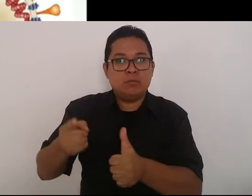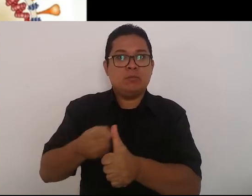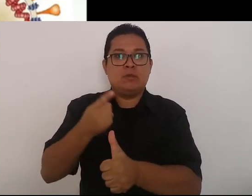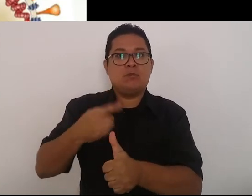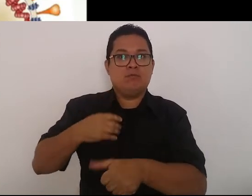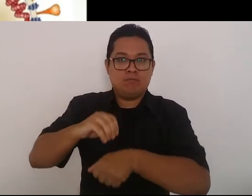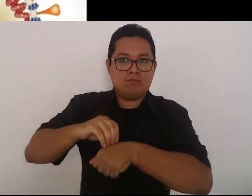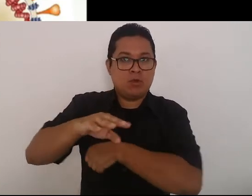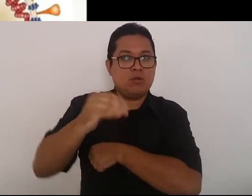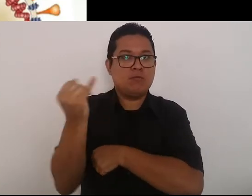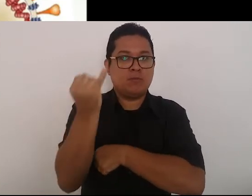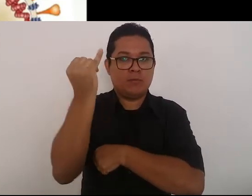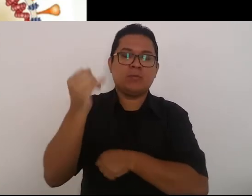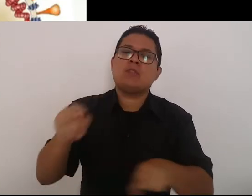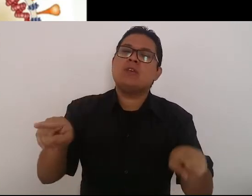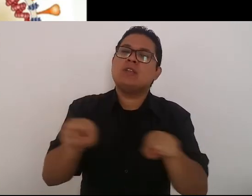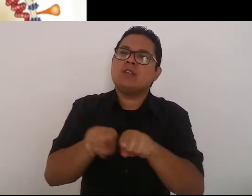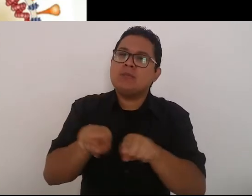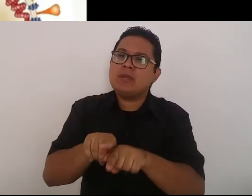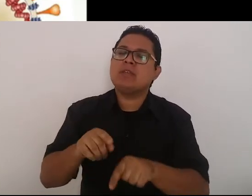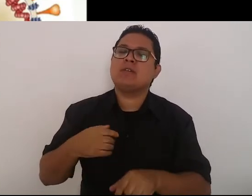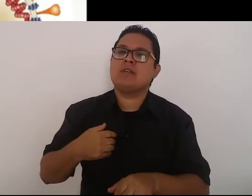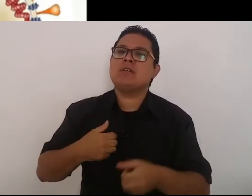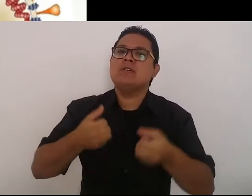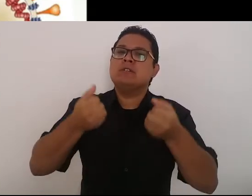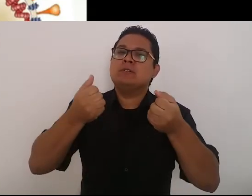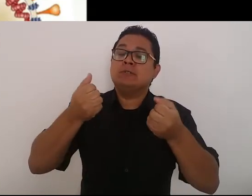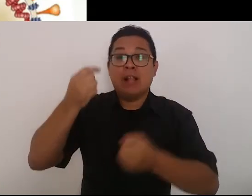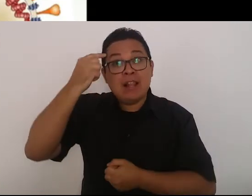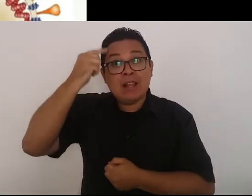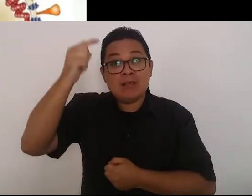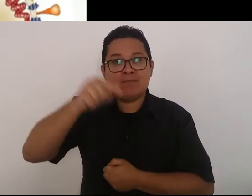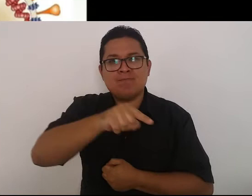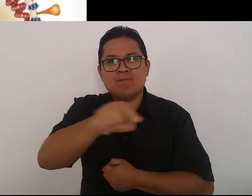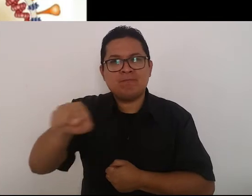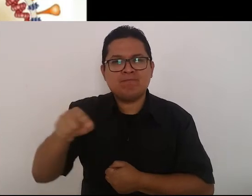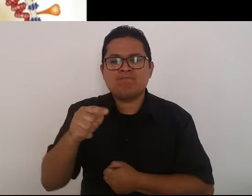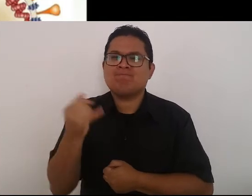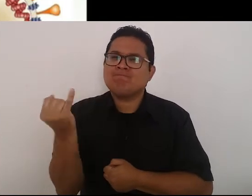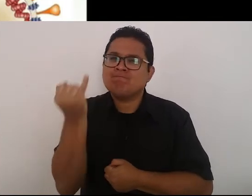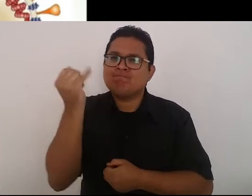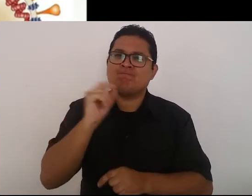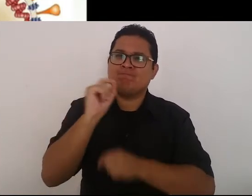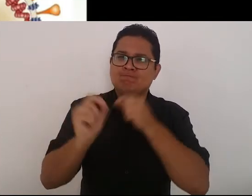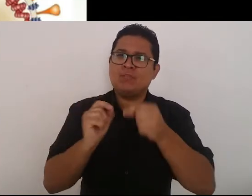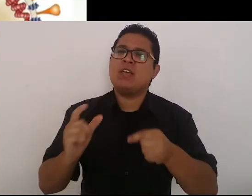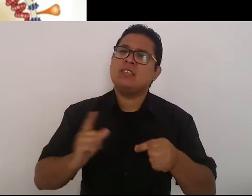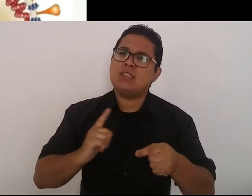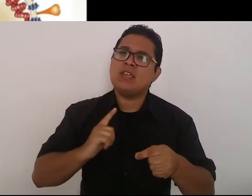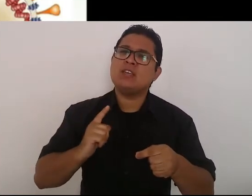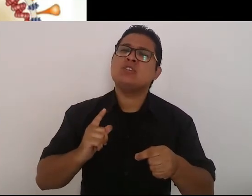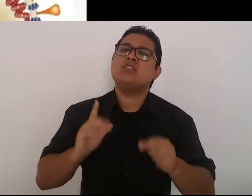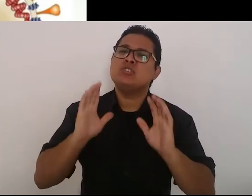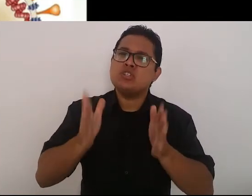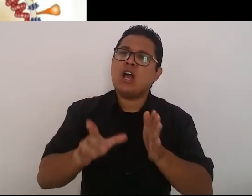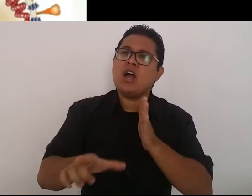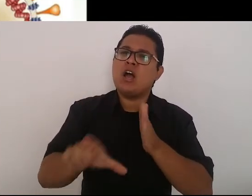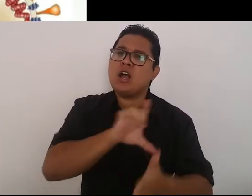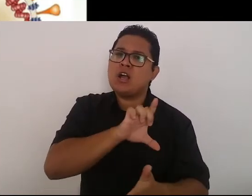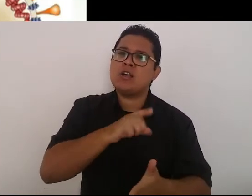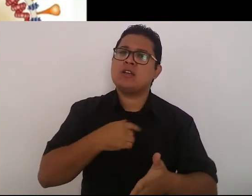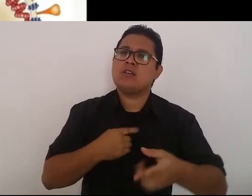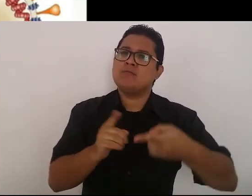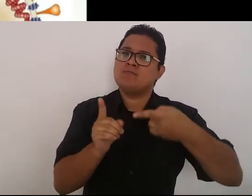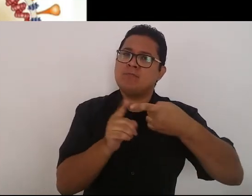comentário aqui. O segundo comentário é que tem as outras duas aulas, então para entender algumas coisas vale a pena você dar